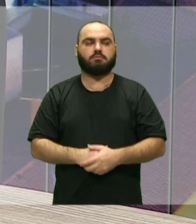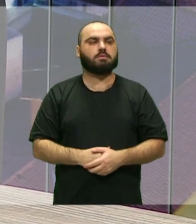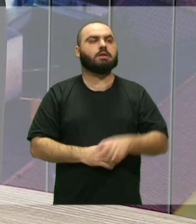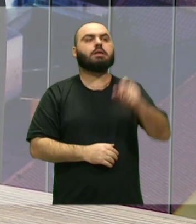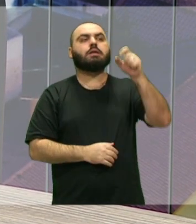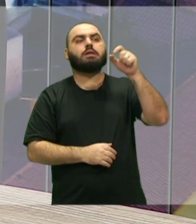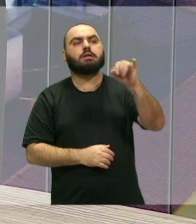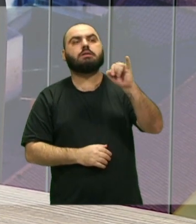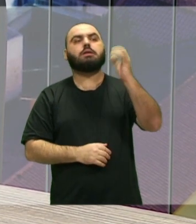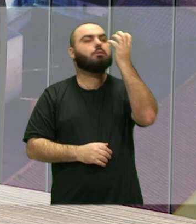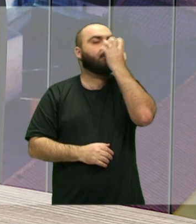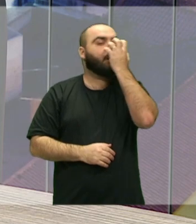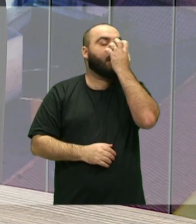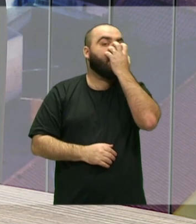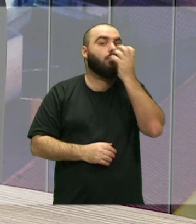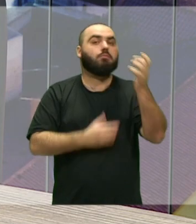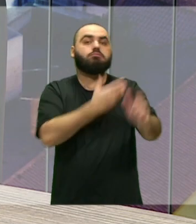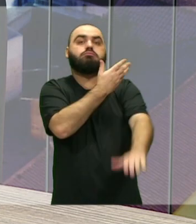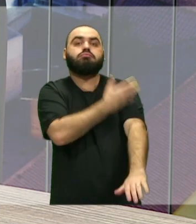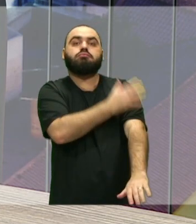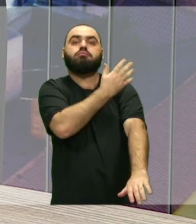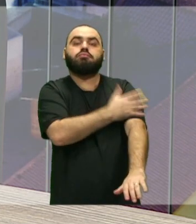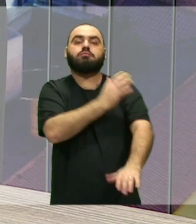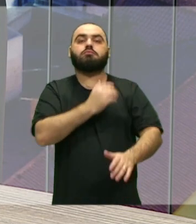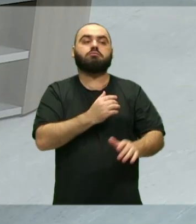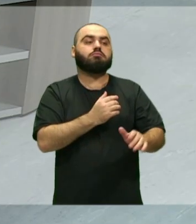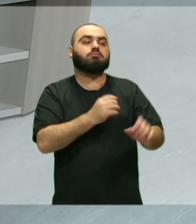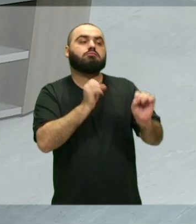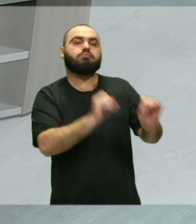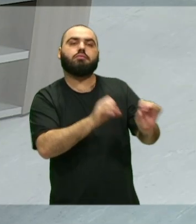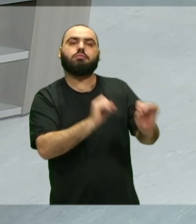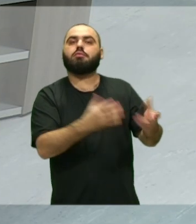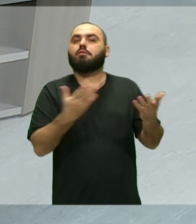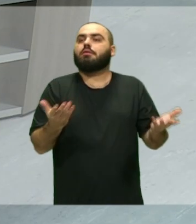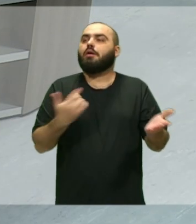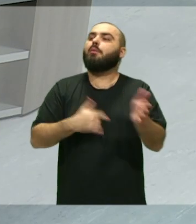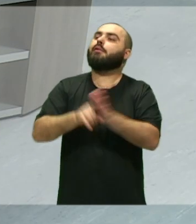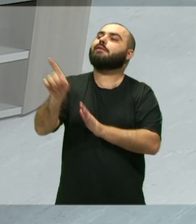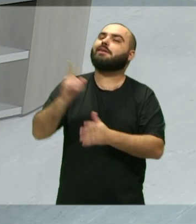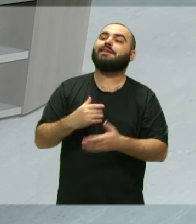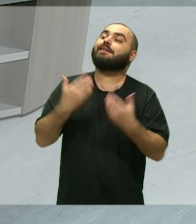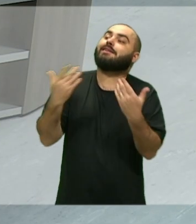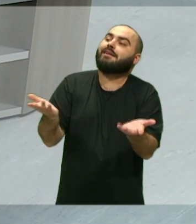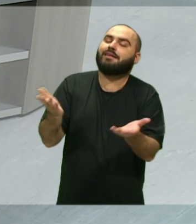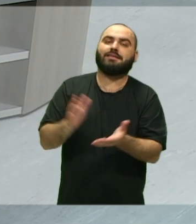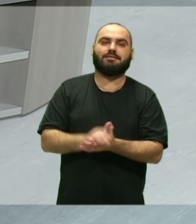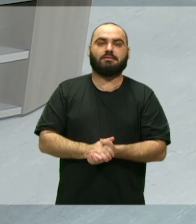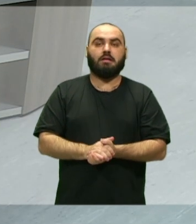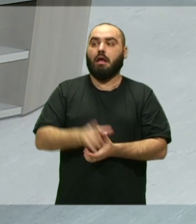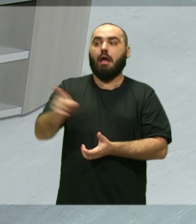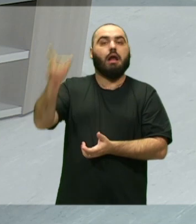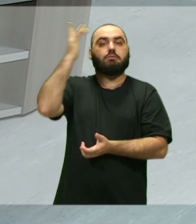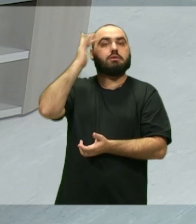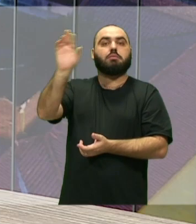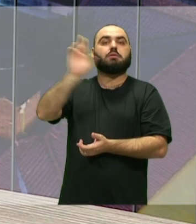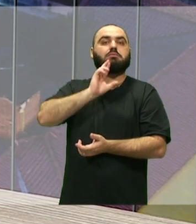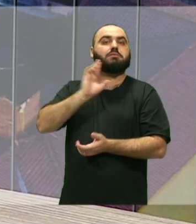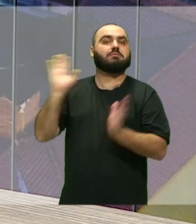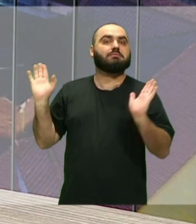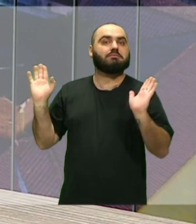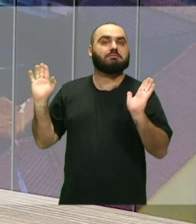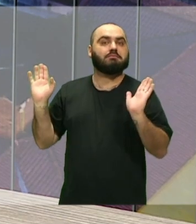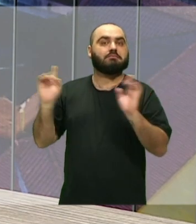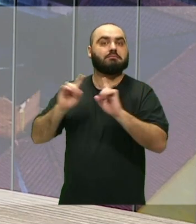tivesse em socialização? Em treinamento, né? Em treinamento, entendeu? Então, ela não soube responder,